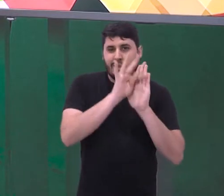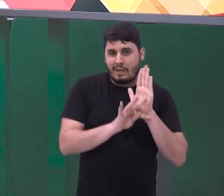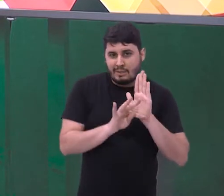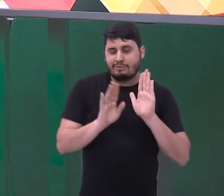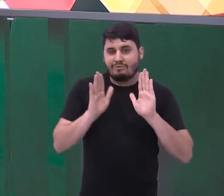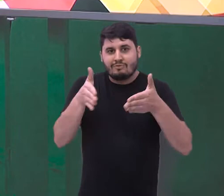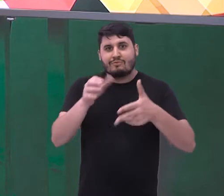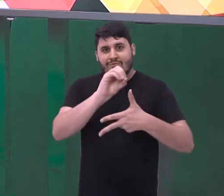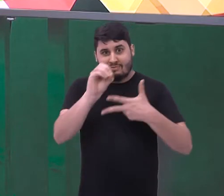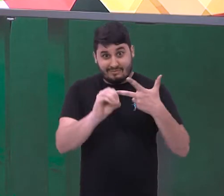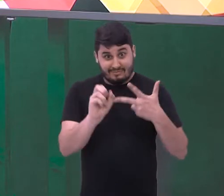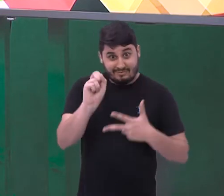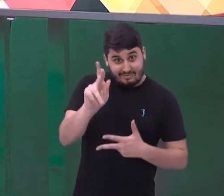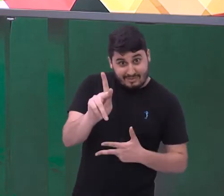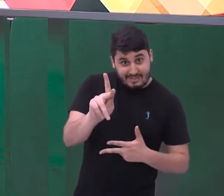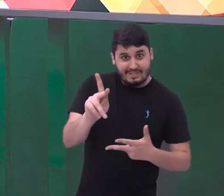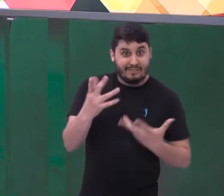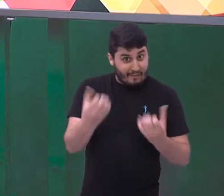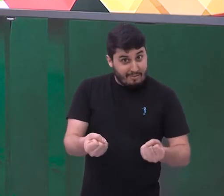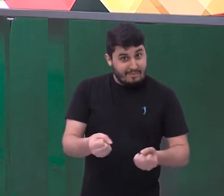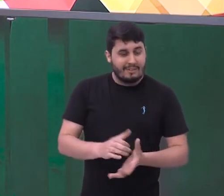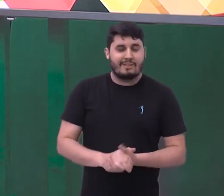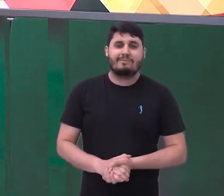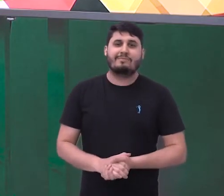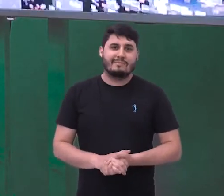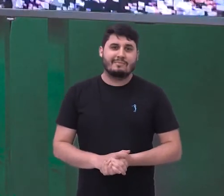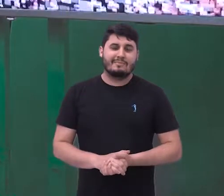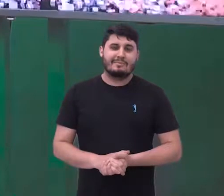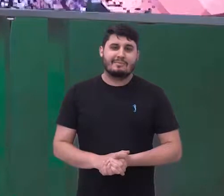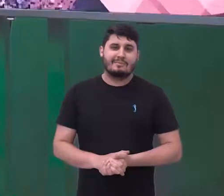Enem, ok? Vamos lá?